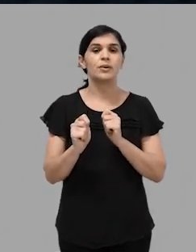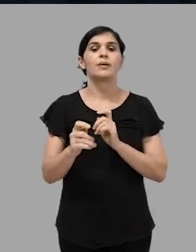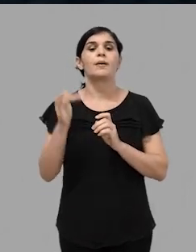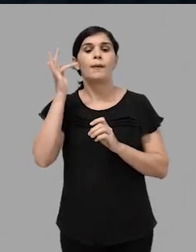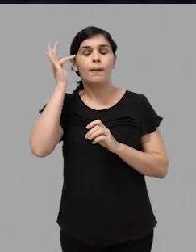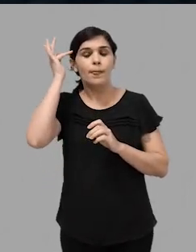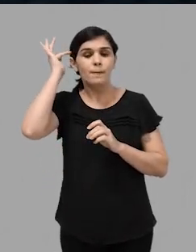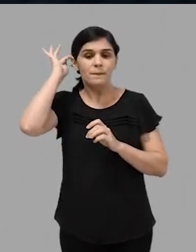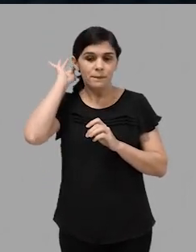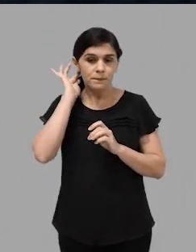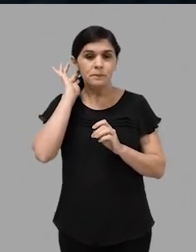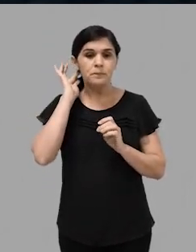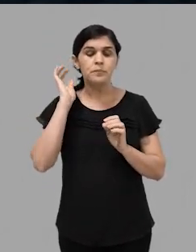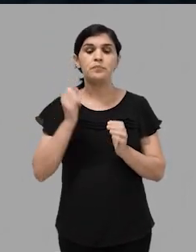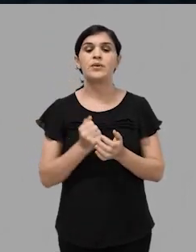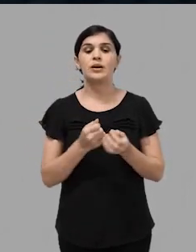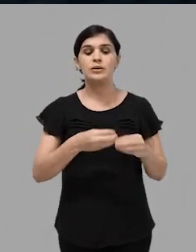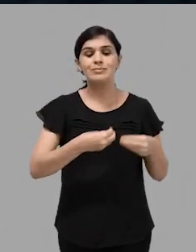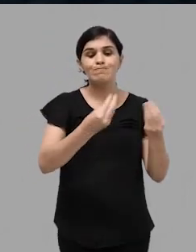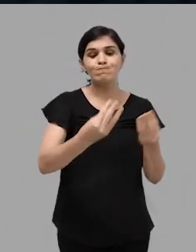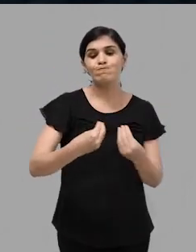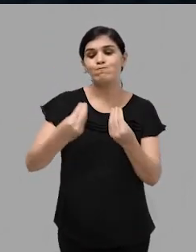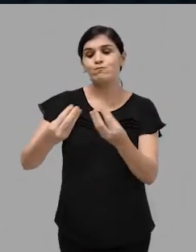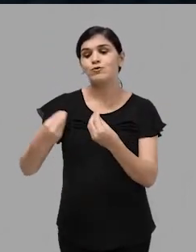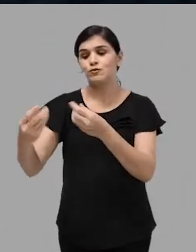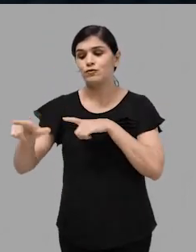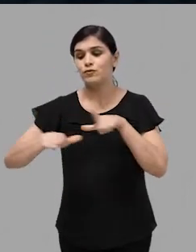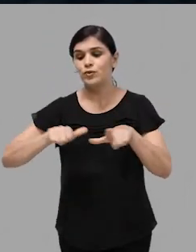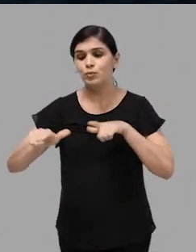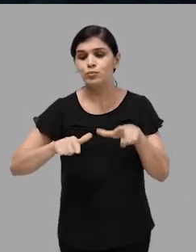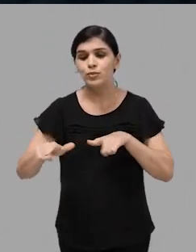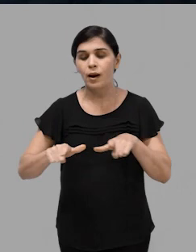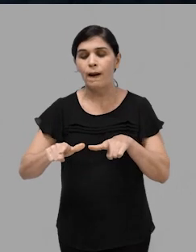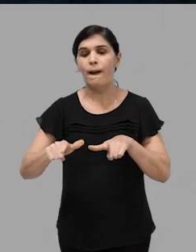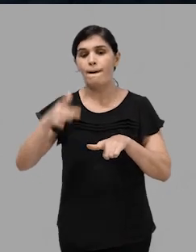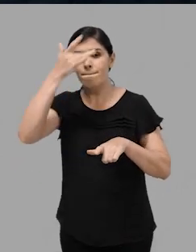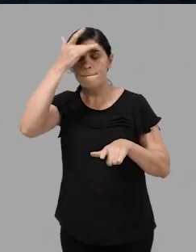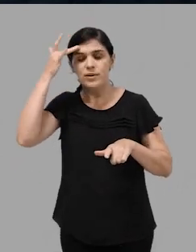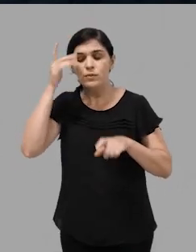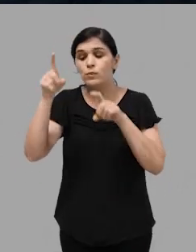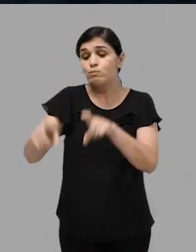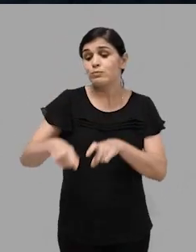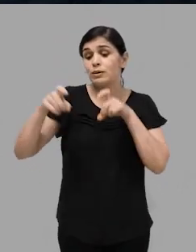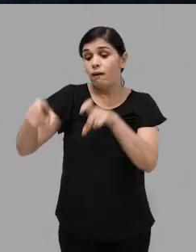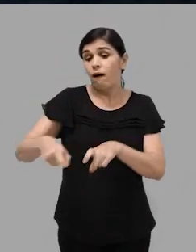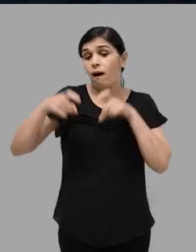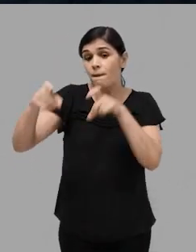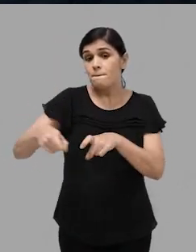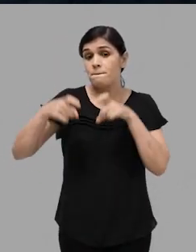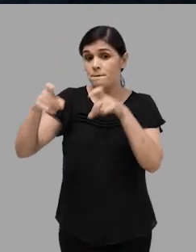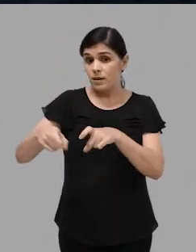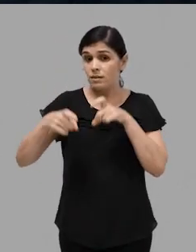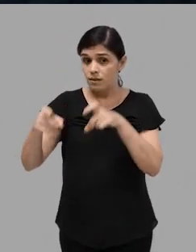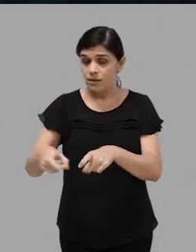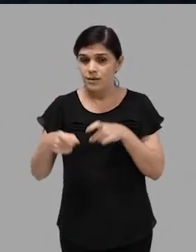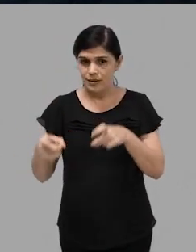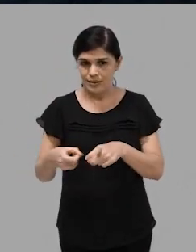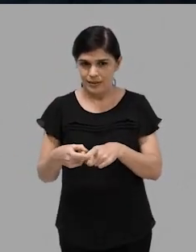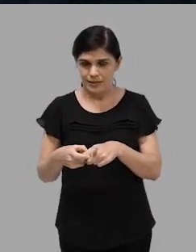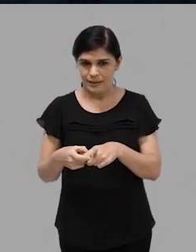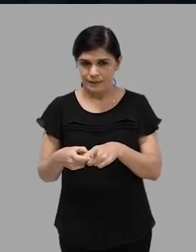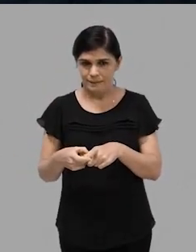disponibilizavam terras para que essas pessoas trabalhassem e produzissem. Então, a sociedade estamental era assim, servos,